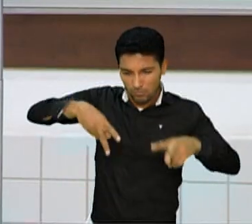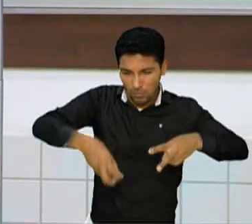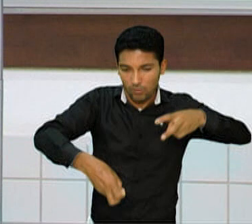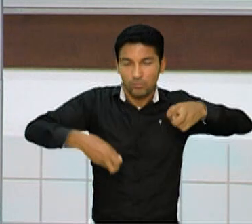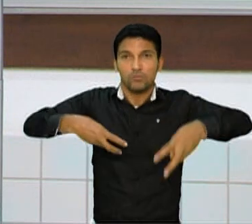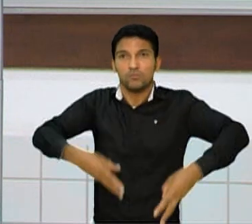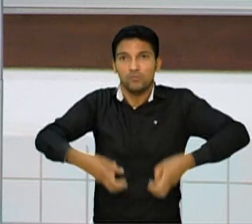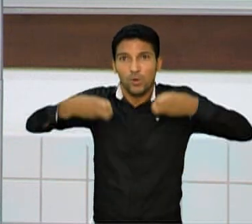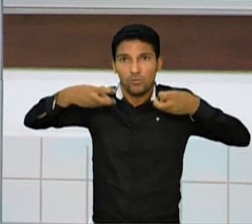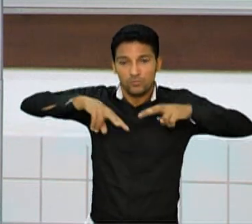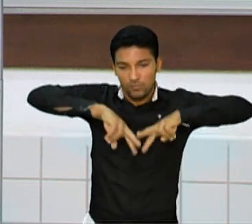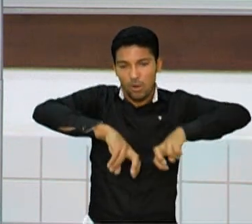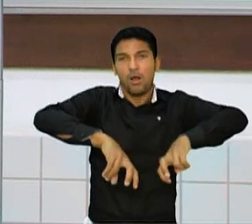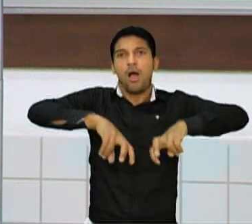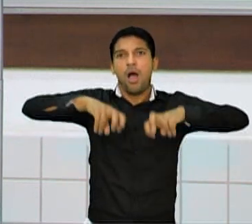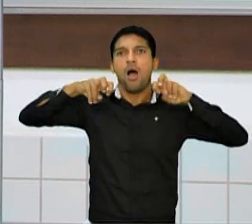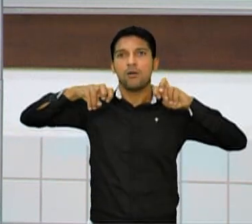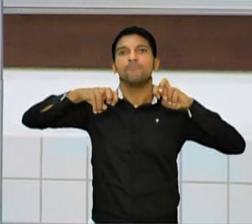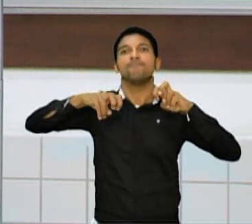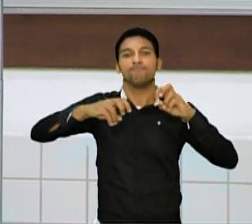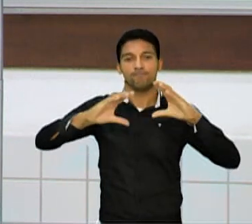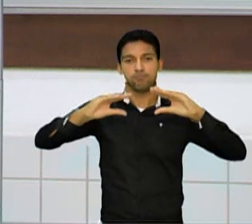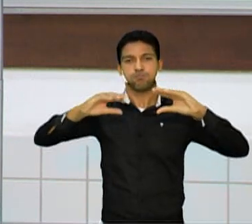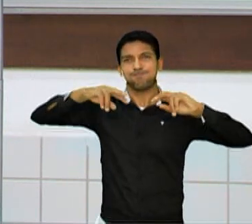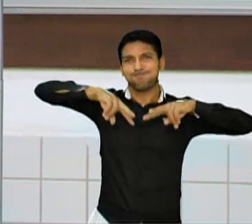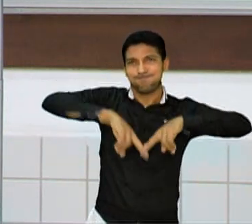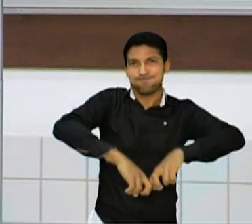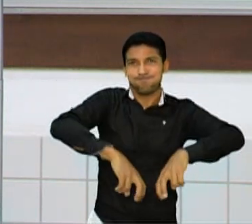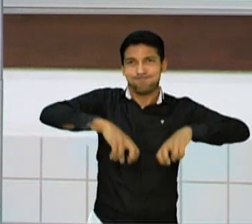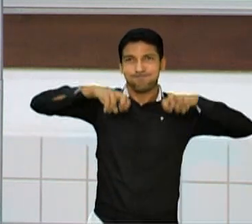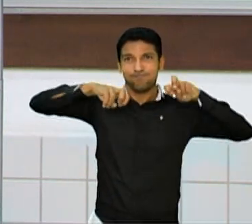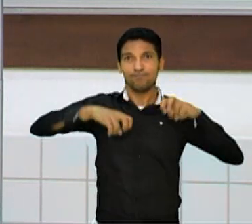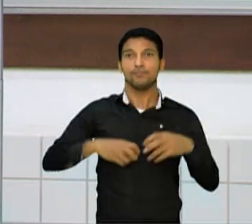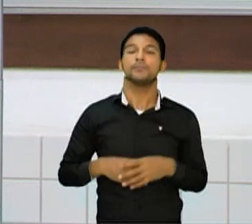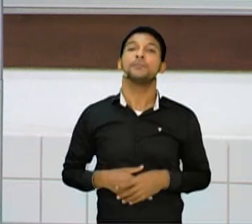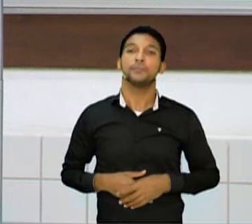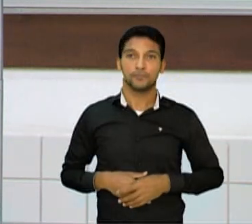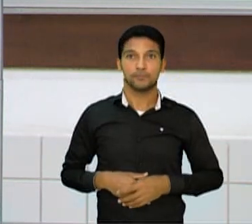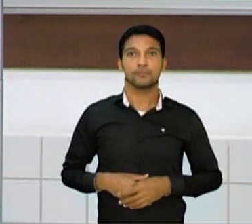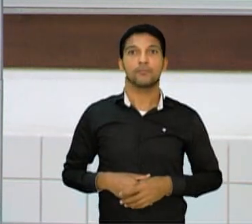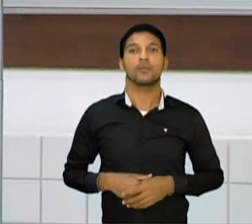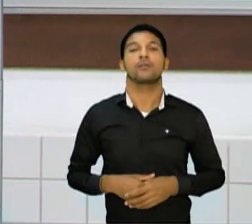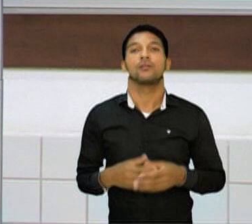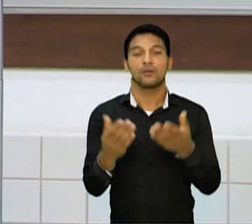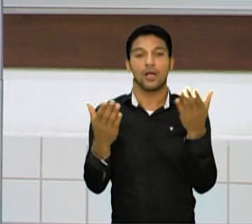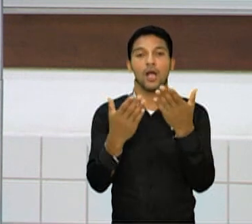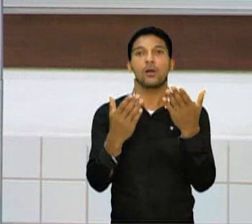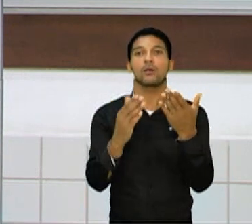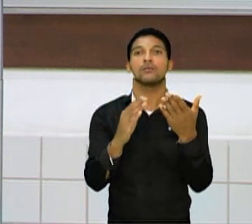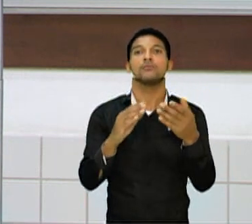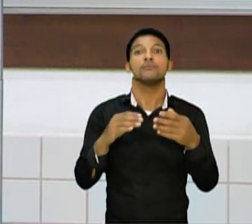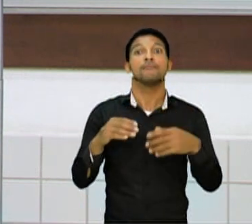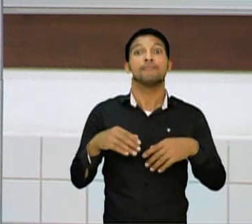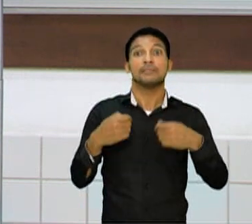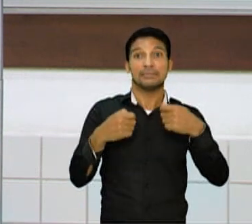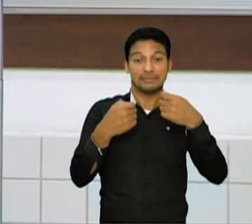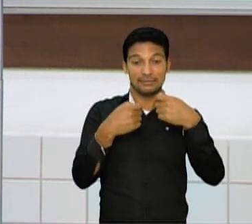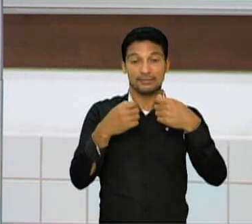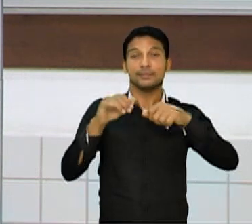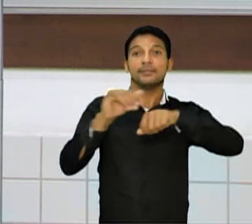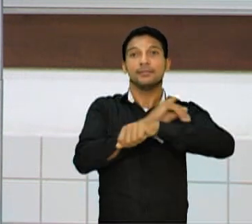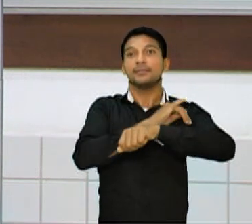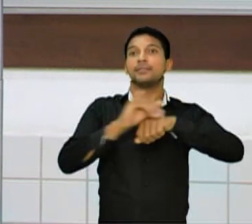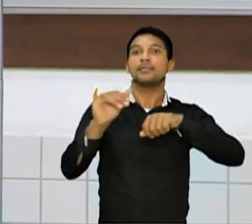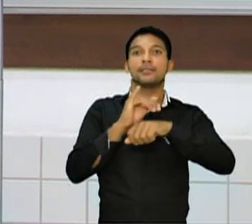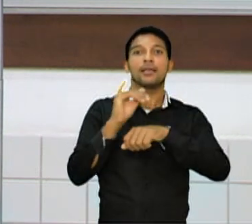fontes energéticas e na contínua busca de novas alternativas, porque cada vez mais as